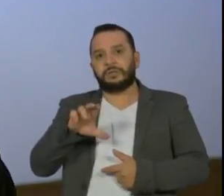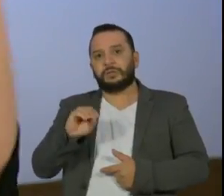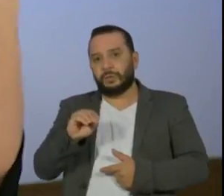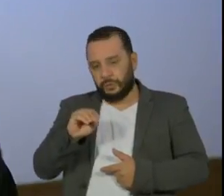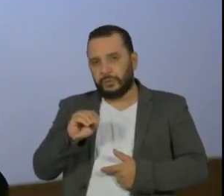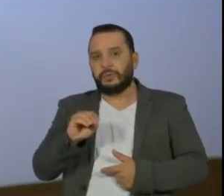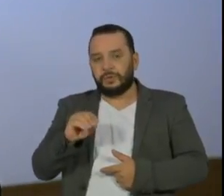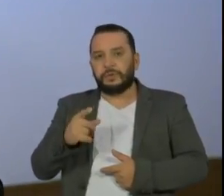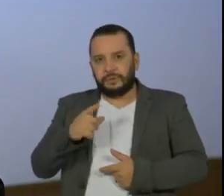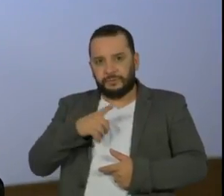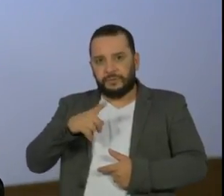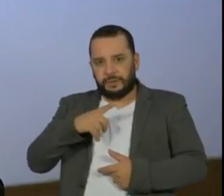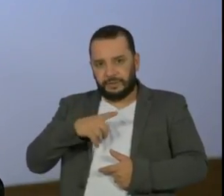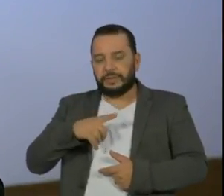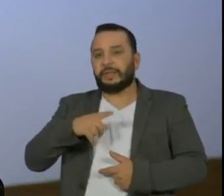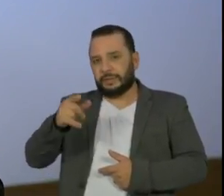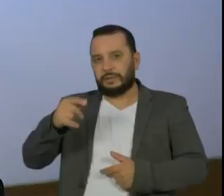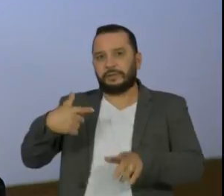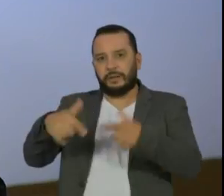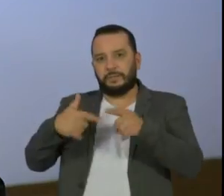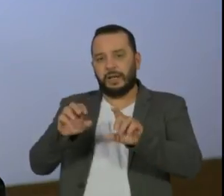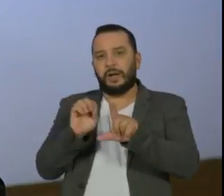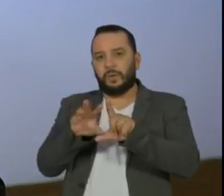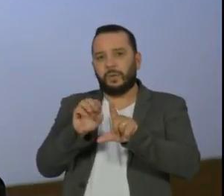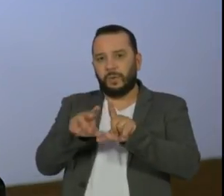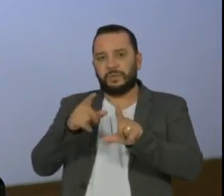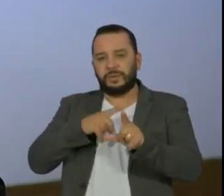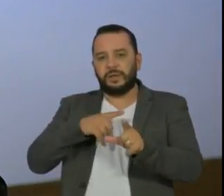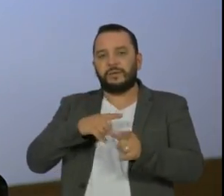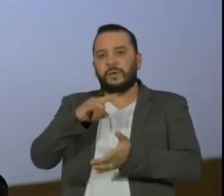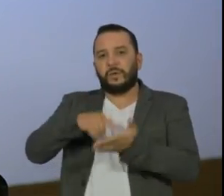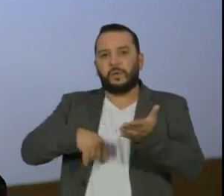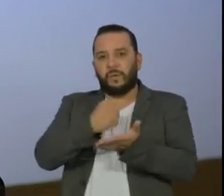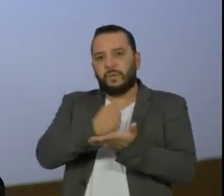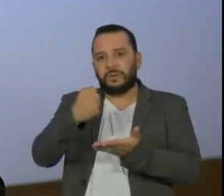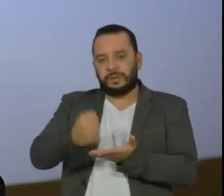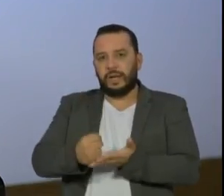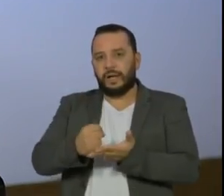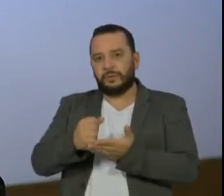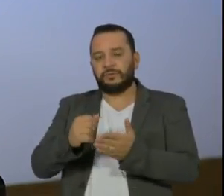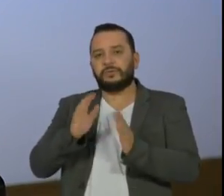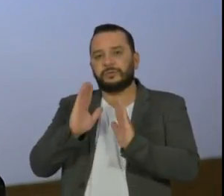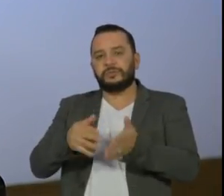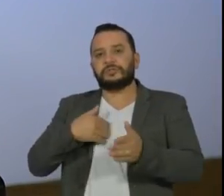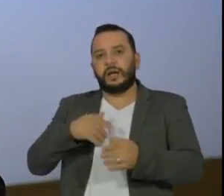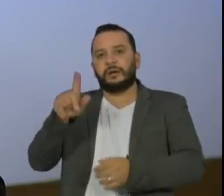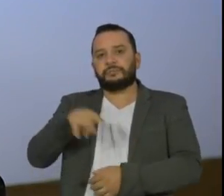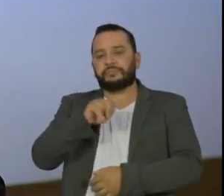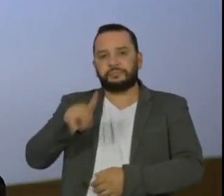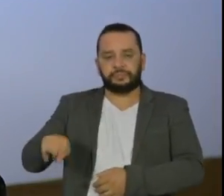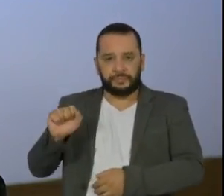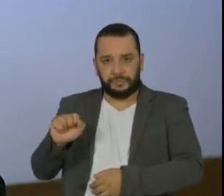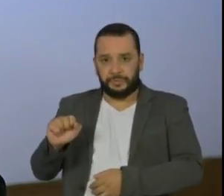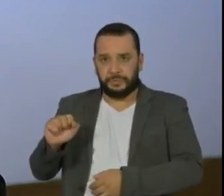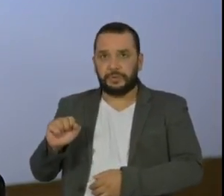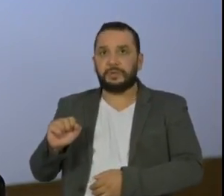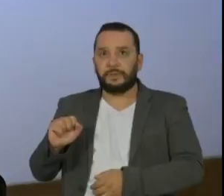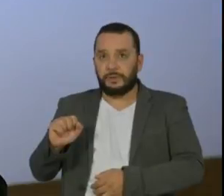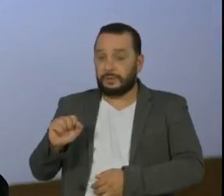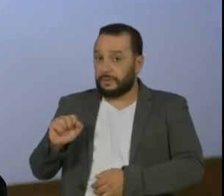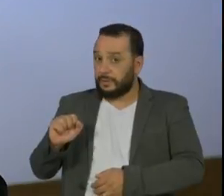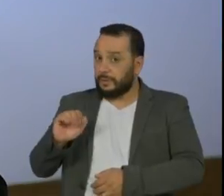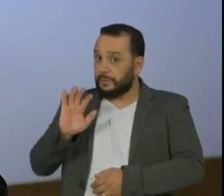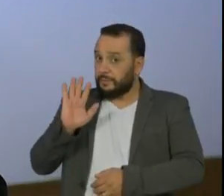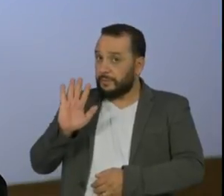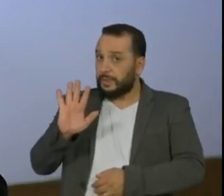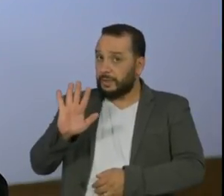que teve o contrato recentemente interrompido, vocês têm várias parcerias na conta, como o próprio Tá No Ar. Agora, o tema não tem